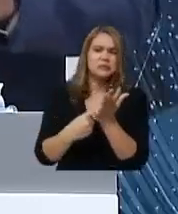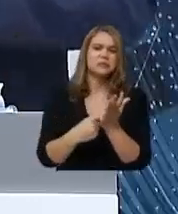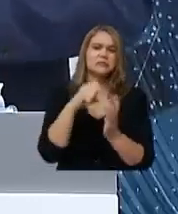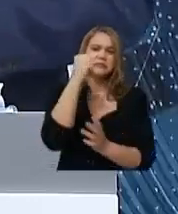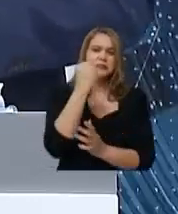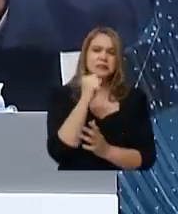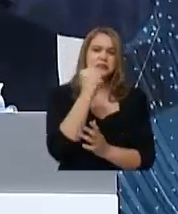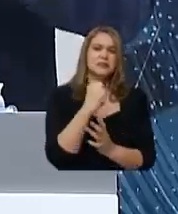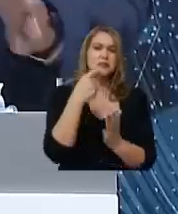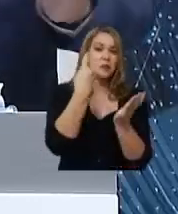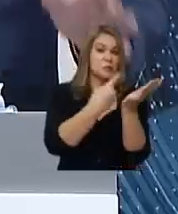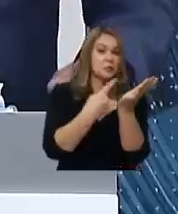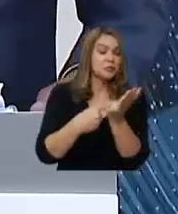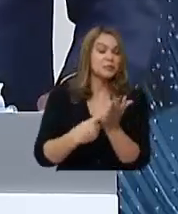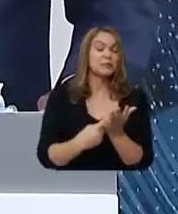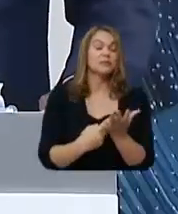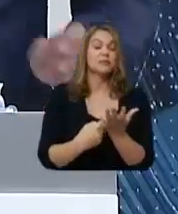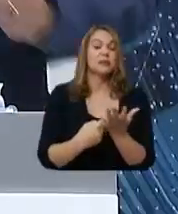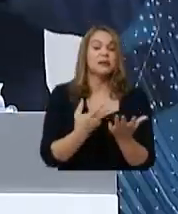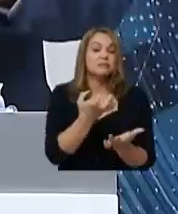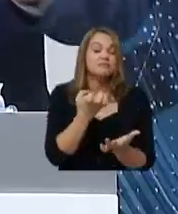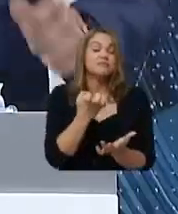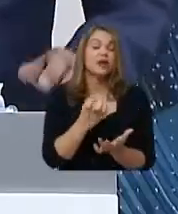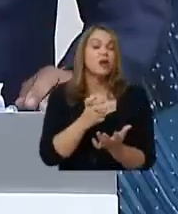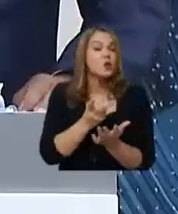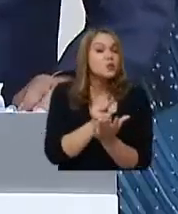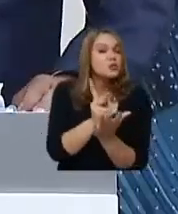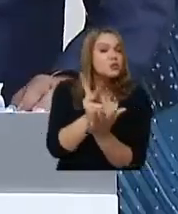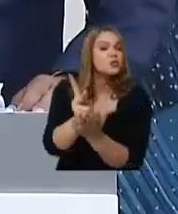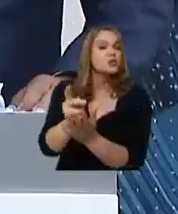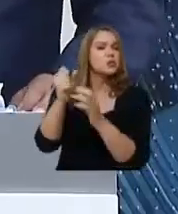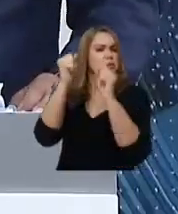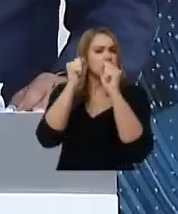acórdão é feito para quem quer se perpetuar no poder e não para quem quer derrotar o poder